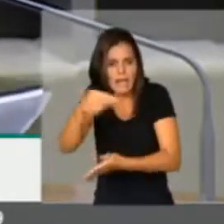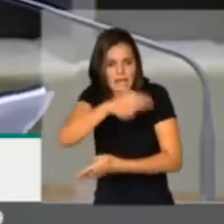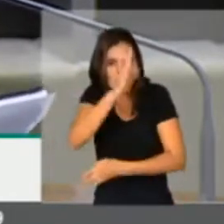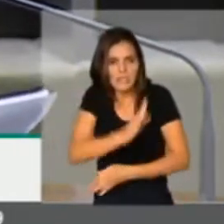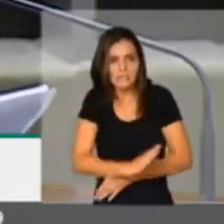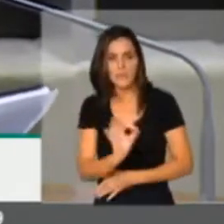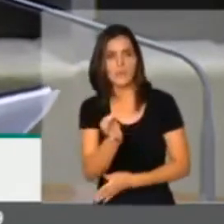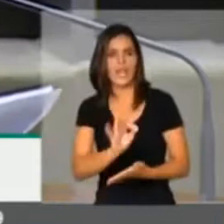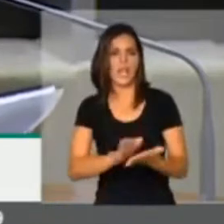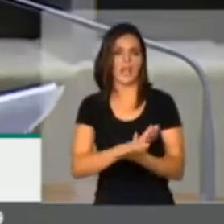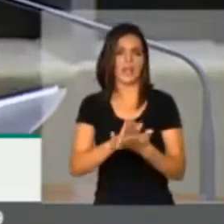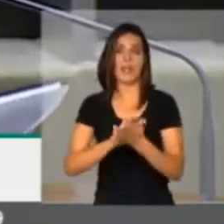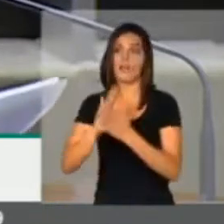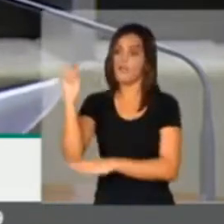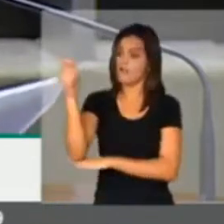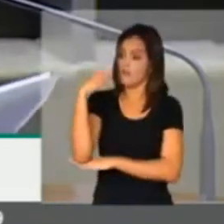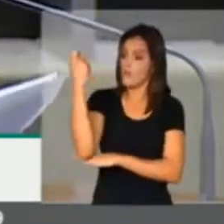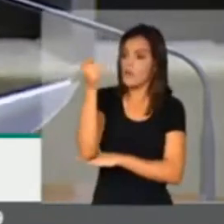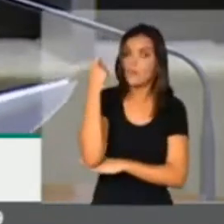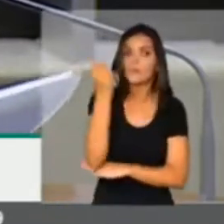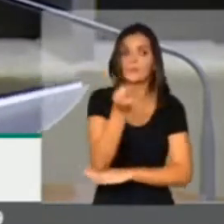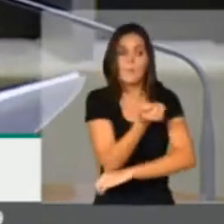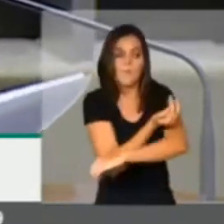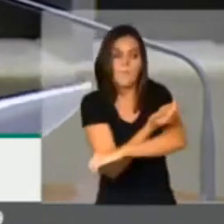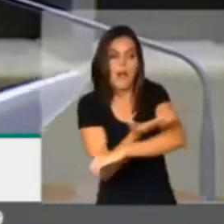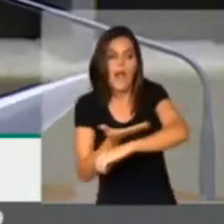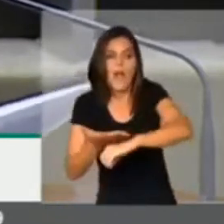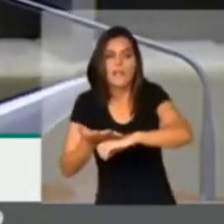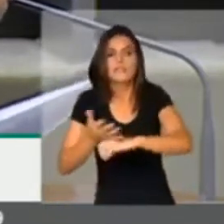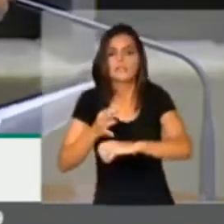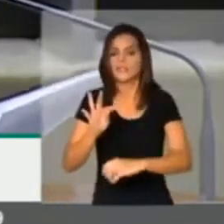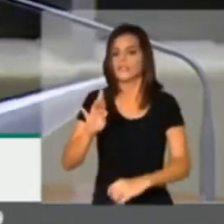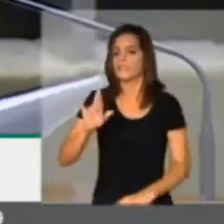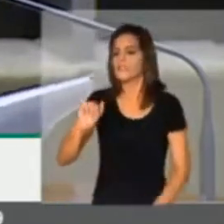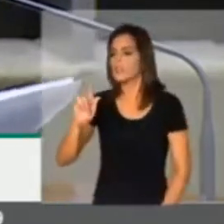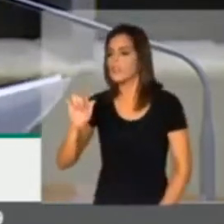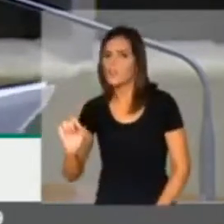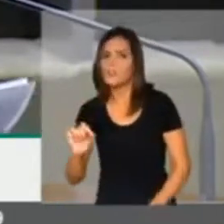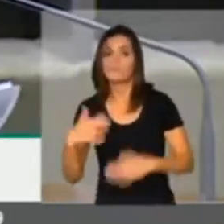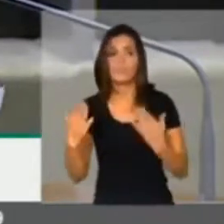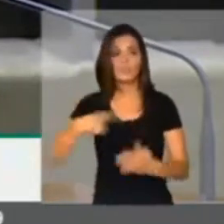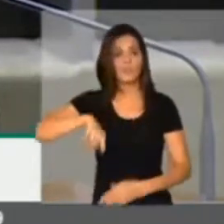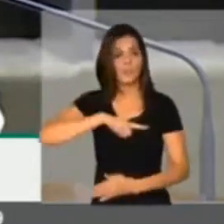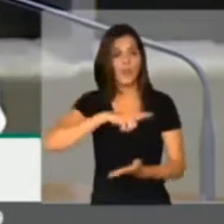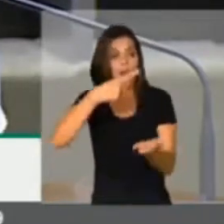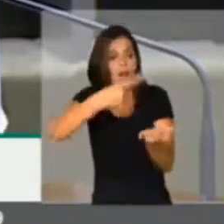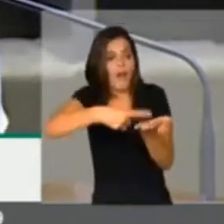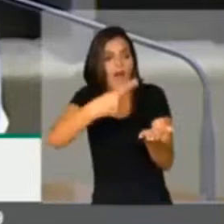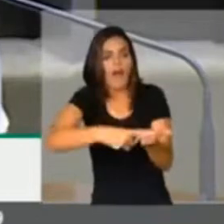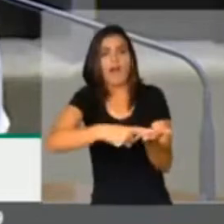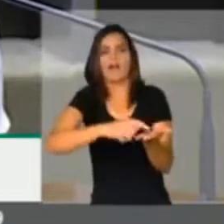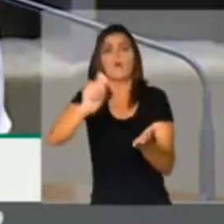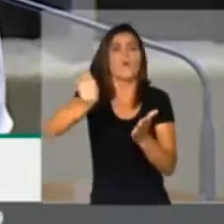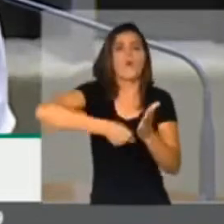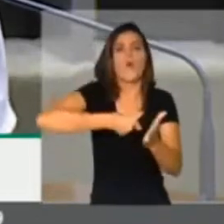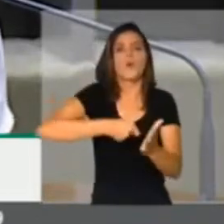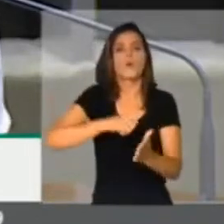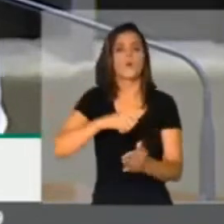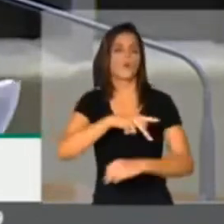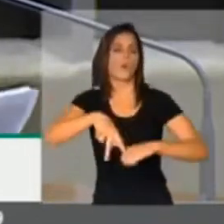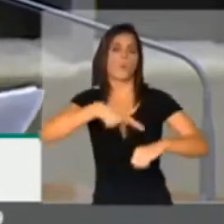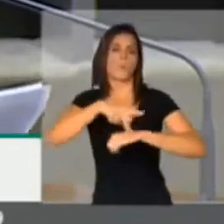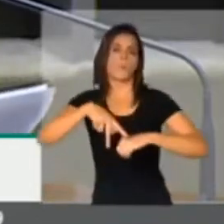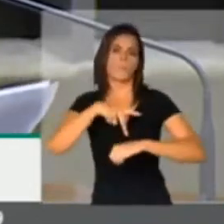produzimos trigo, o Rio Grande do Sul produz trigo. Fazemos um acordo com a Argentina, porque também exportamos chocolate, exportamos carro.